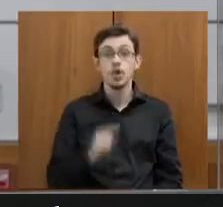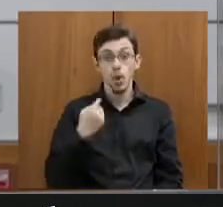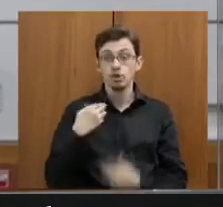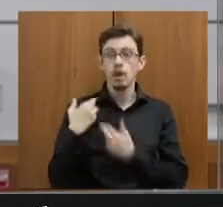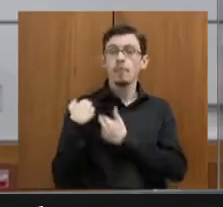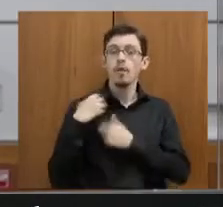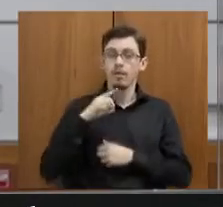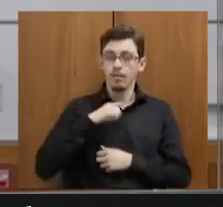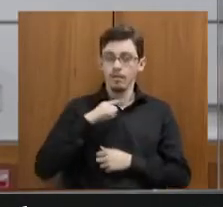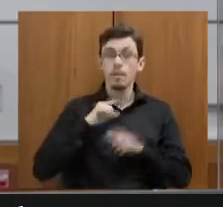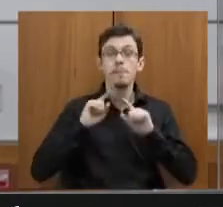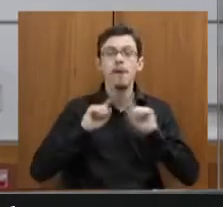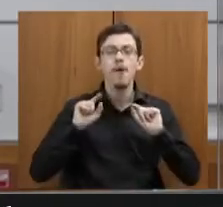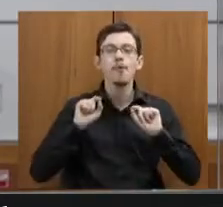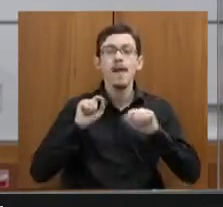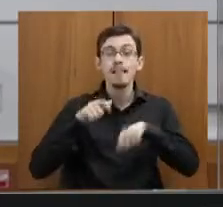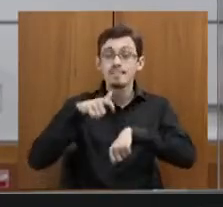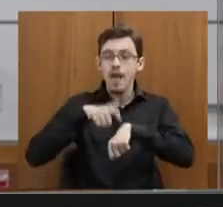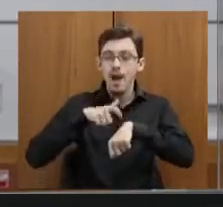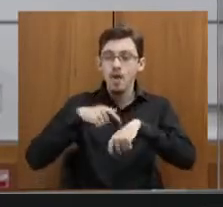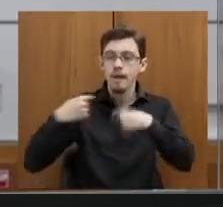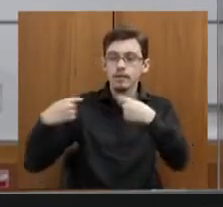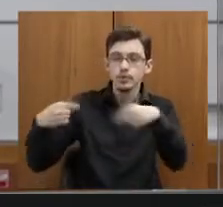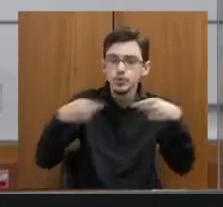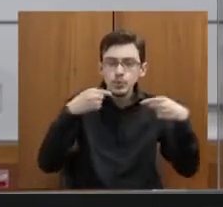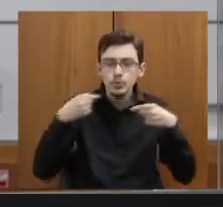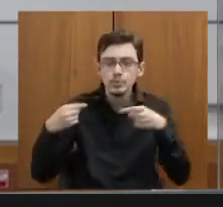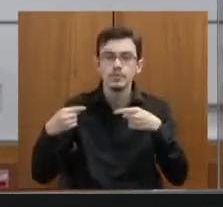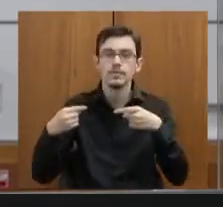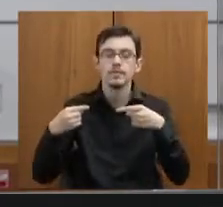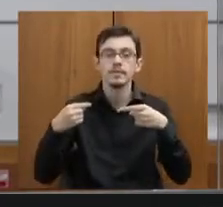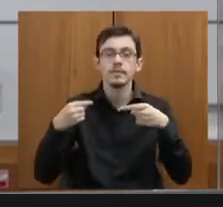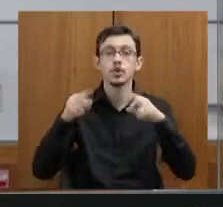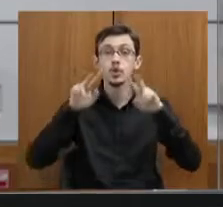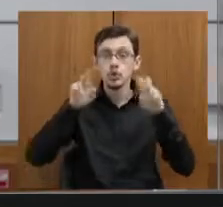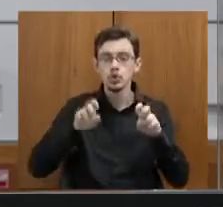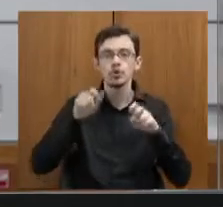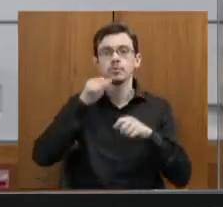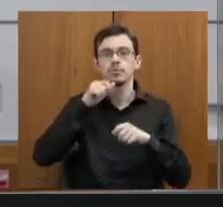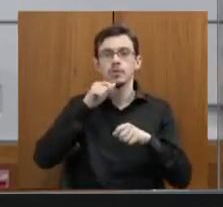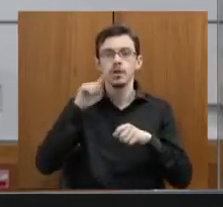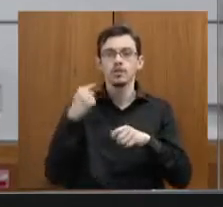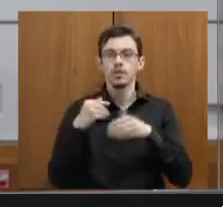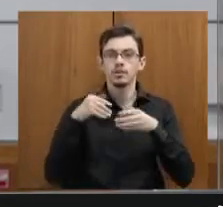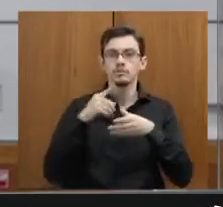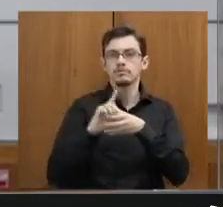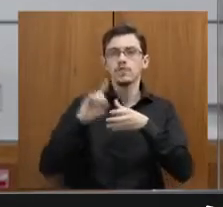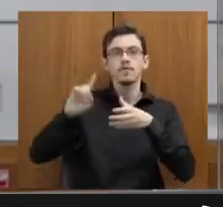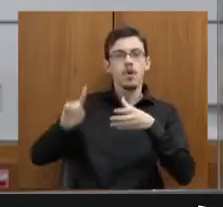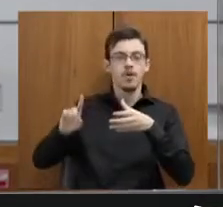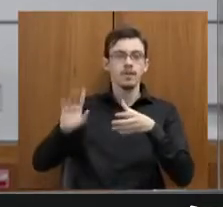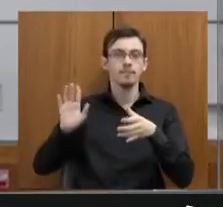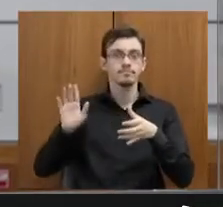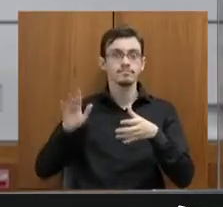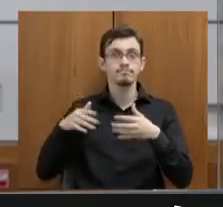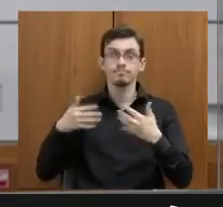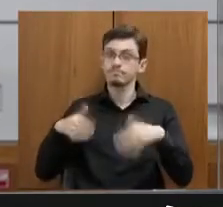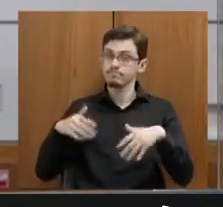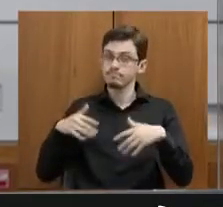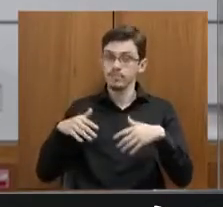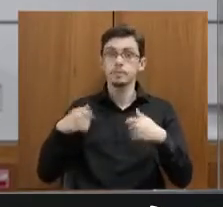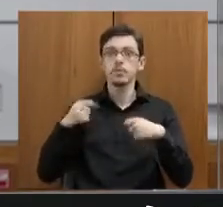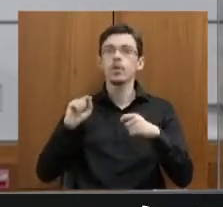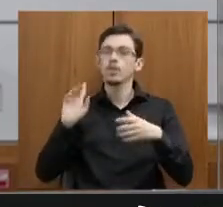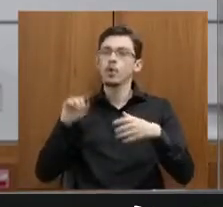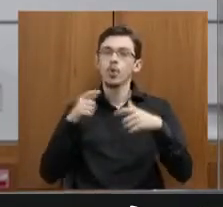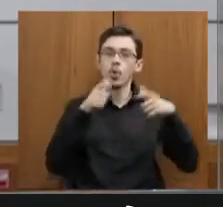nesse processo mas geralmente na hora do debate das questões sobre as mulheres nós estamos fora então nós vamos que